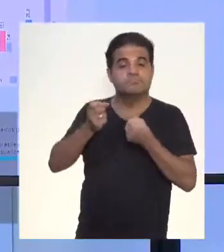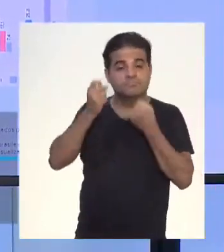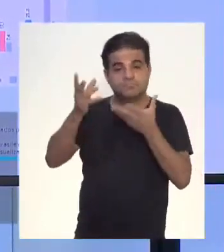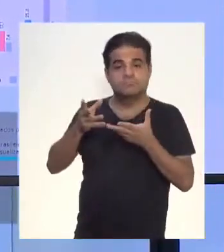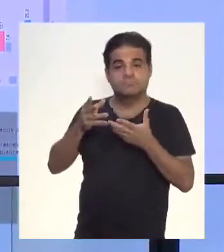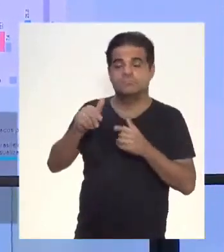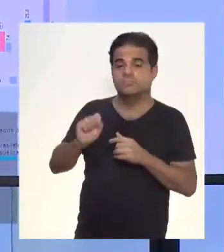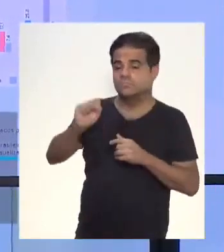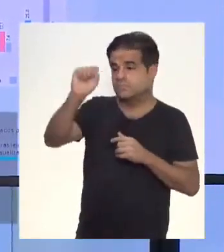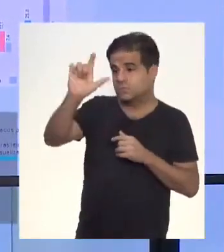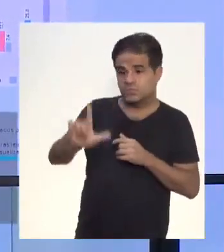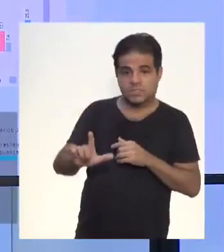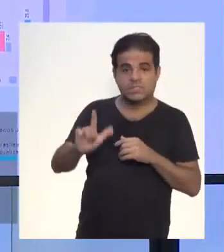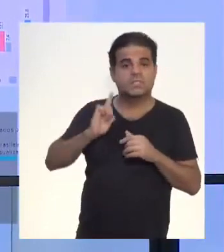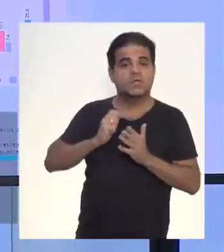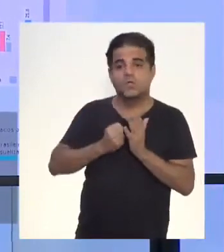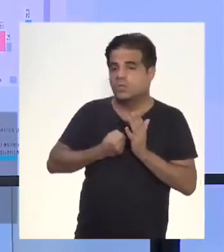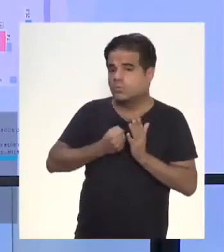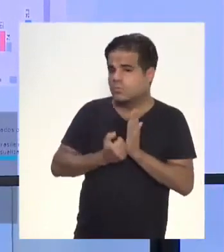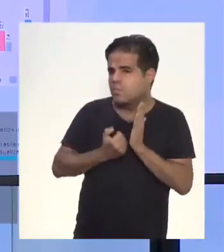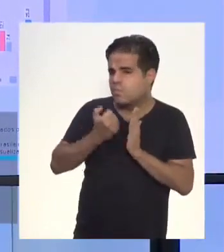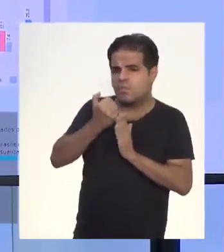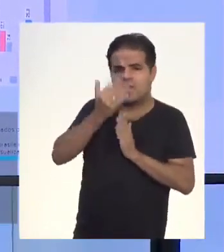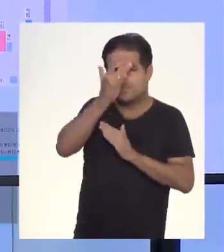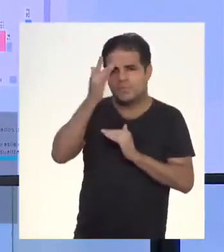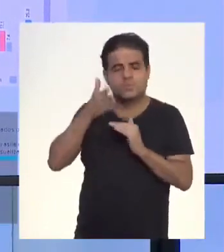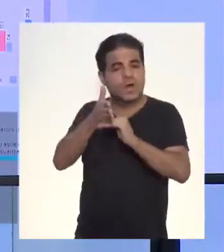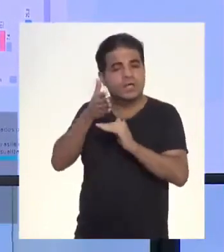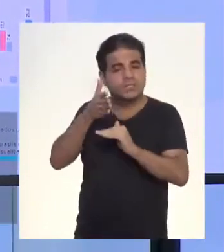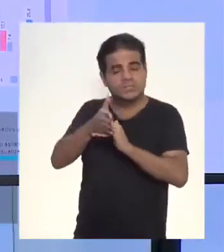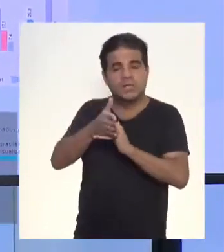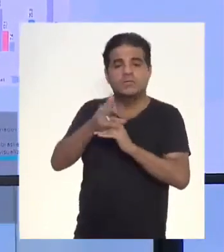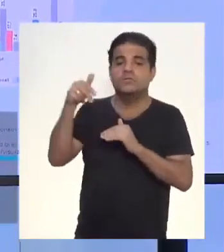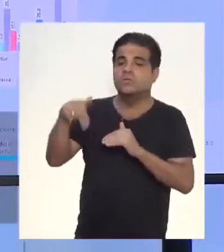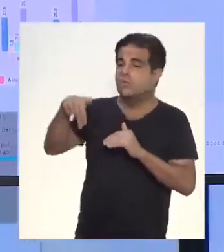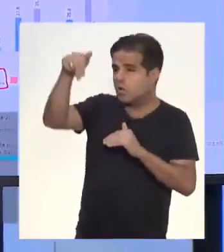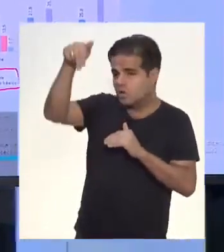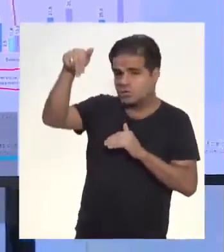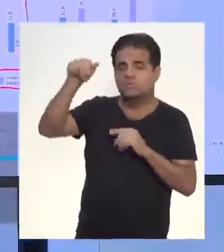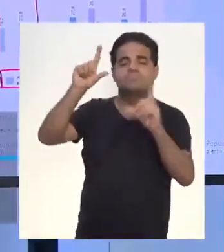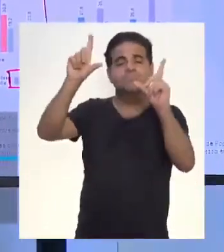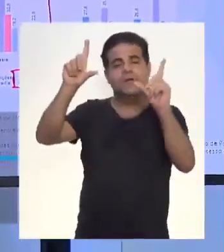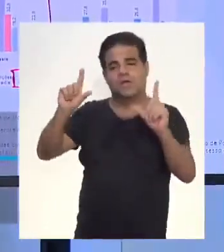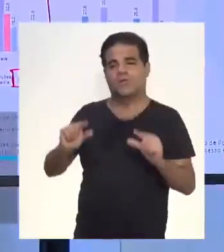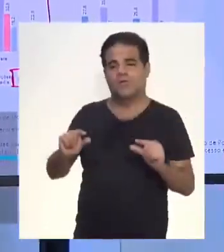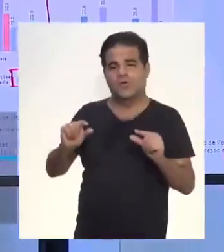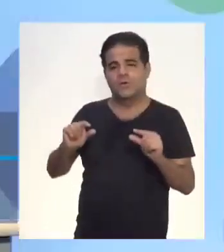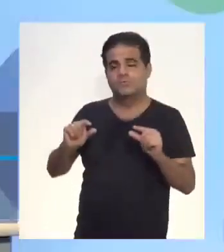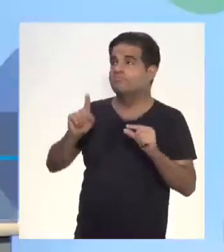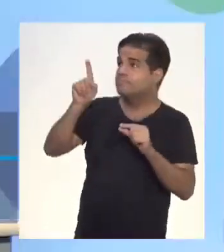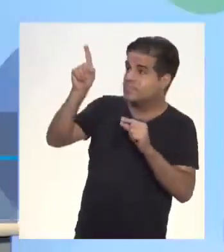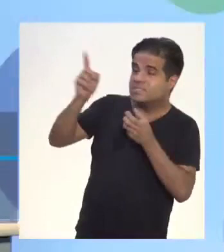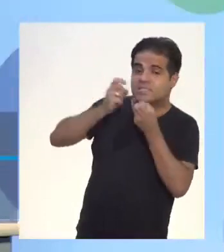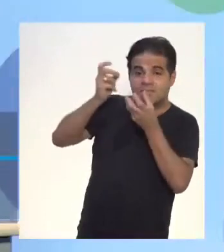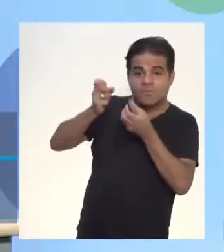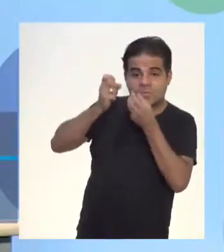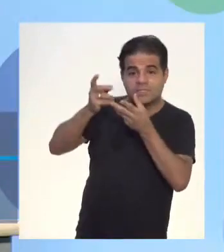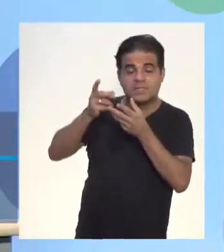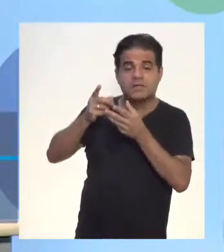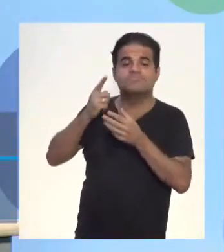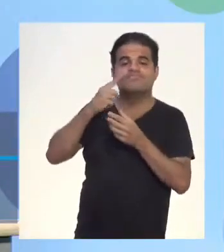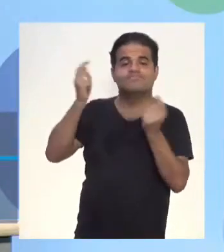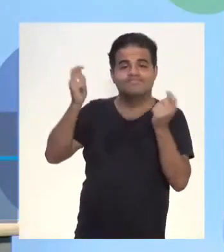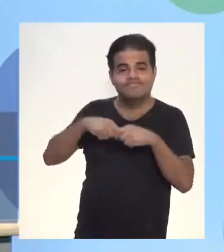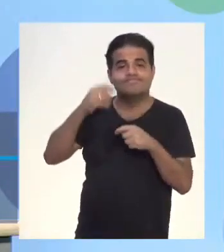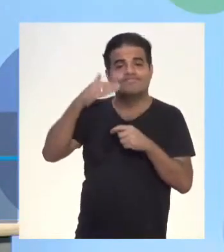a Sudeste é que tem o maior número de pessoas com acesso e a região Norte, menor quantidade de pessoas Esse com dado acesso. permite com que a gente entenda